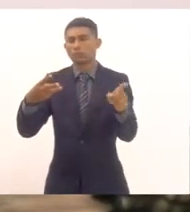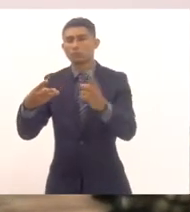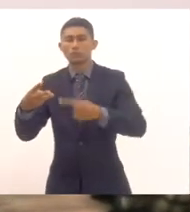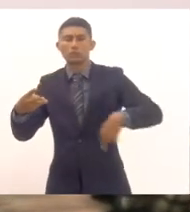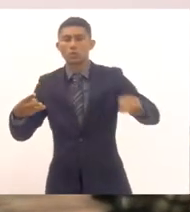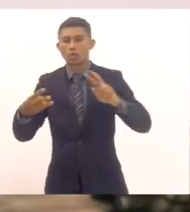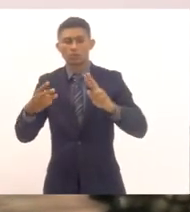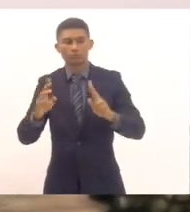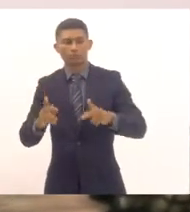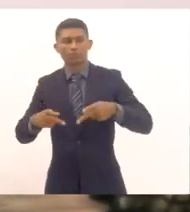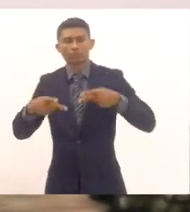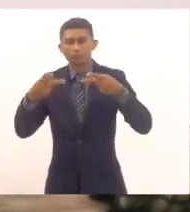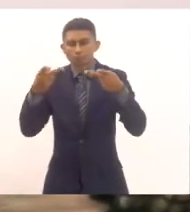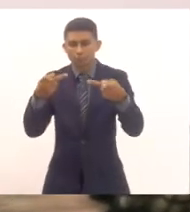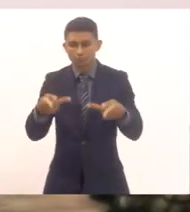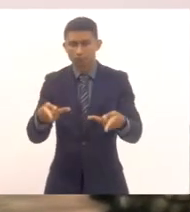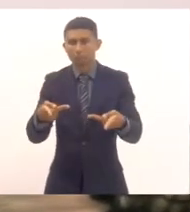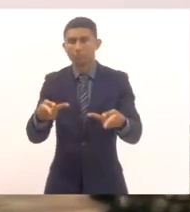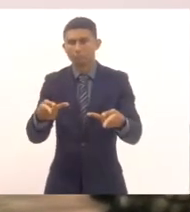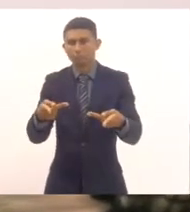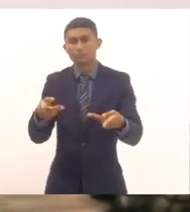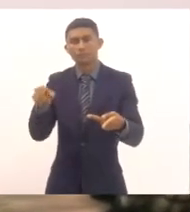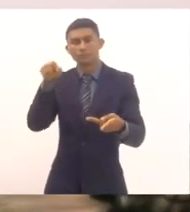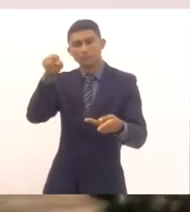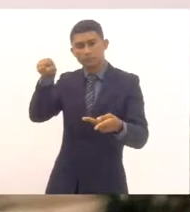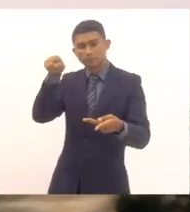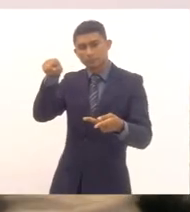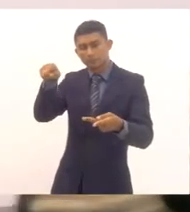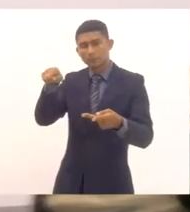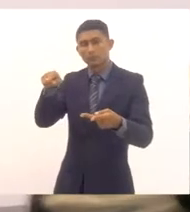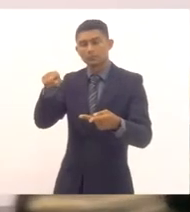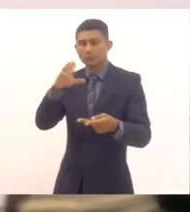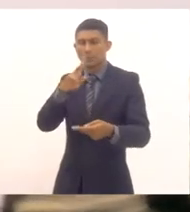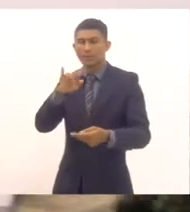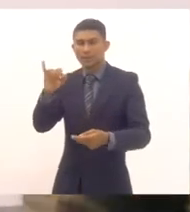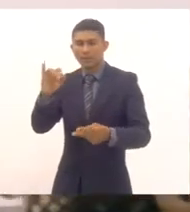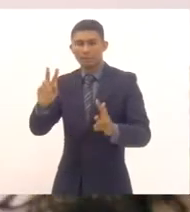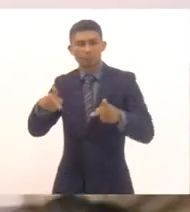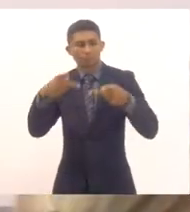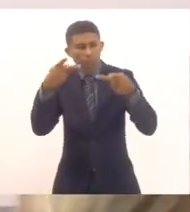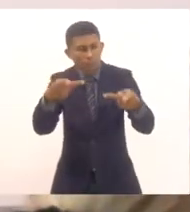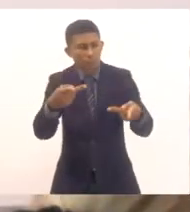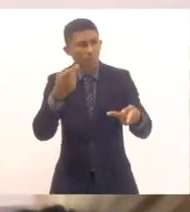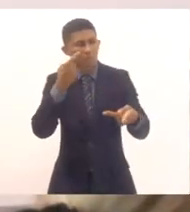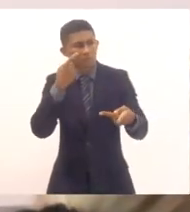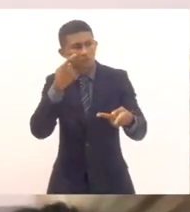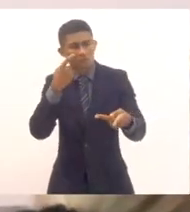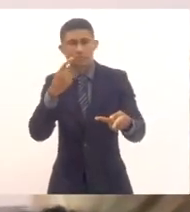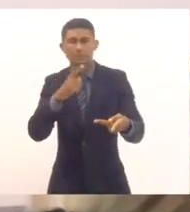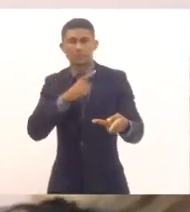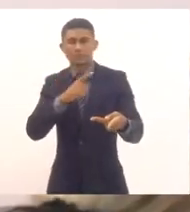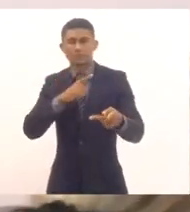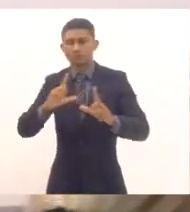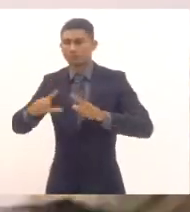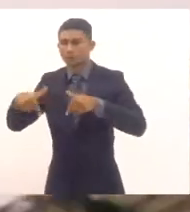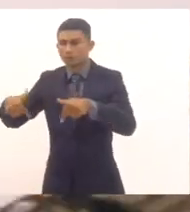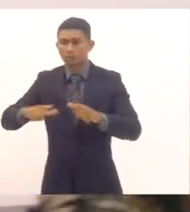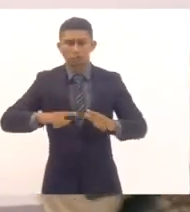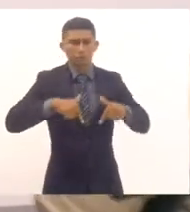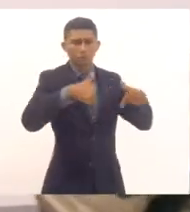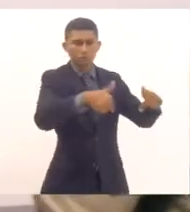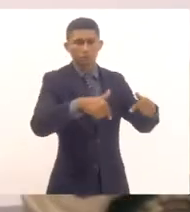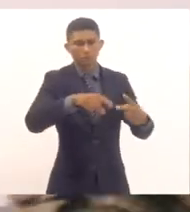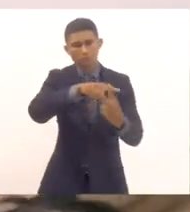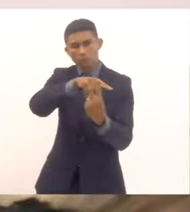SuperVia quanto nas inspeção técnica promovida por essa CPI a gente vê duas janelas de atuação a